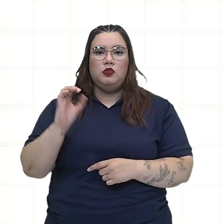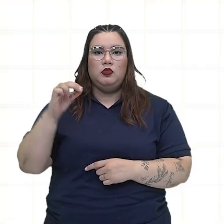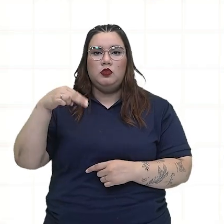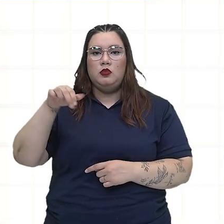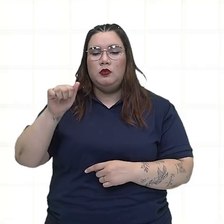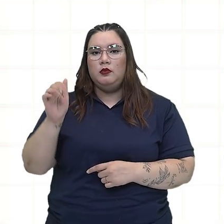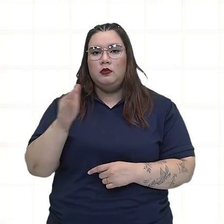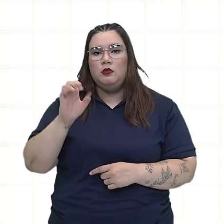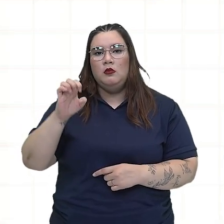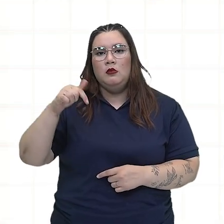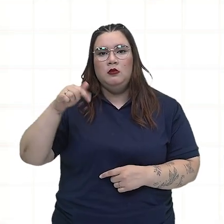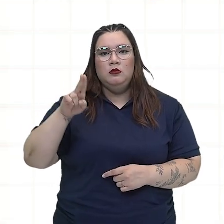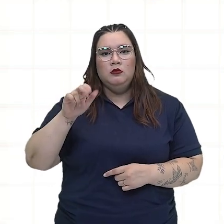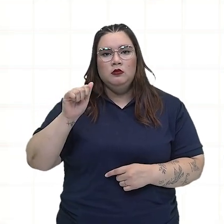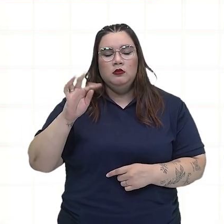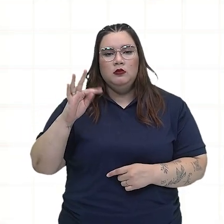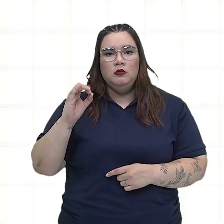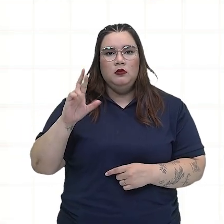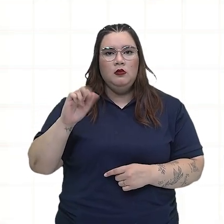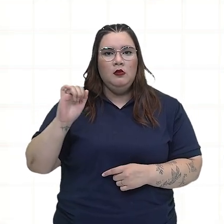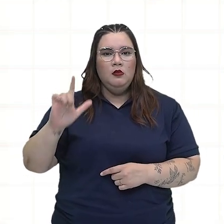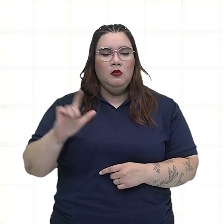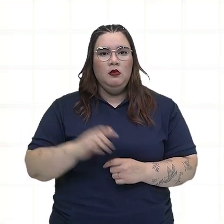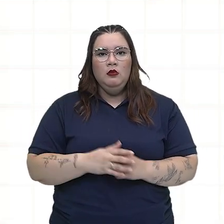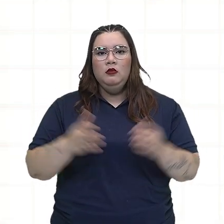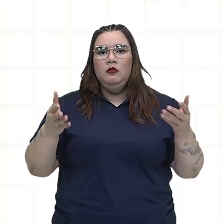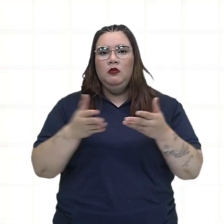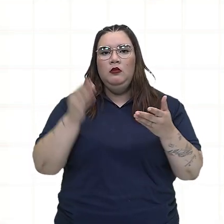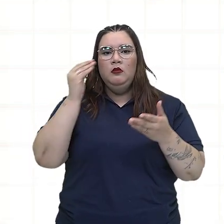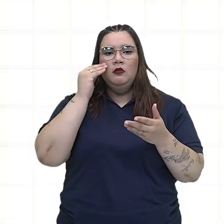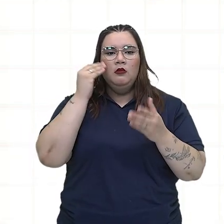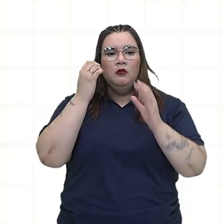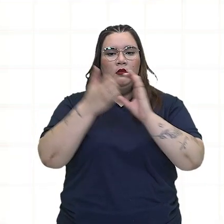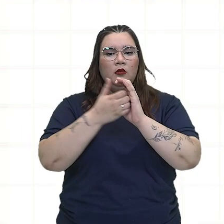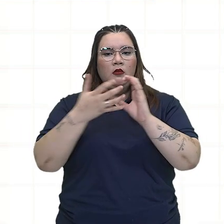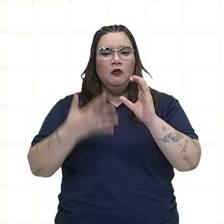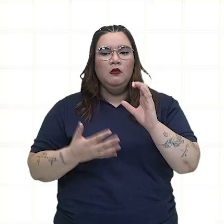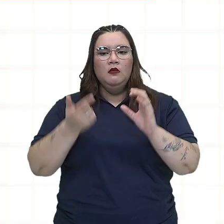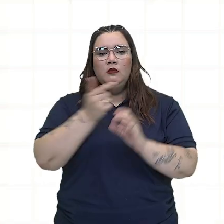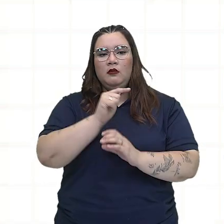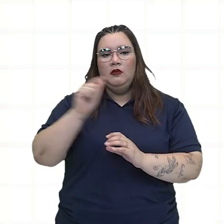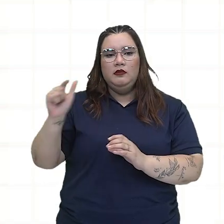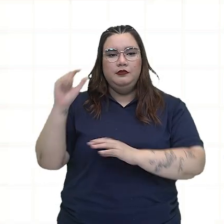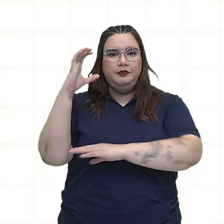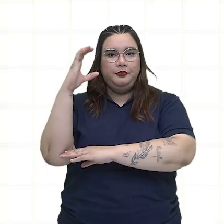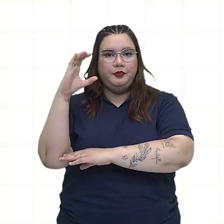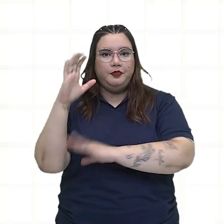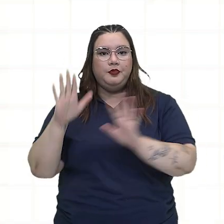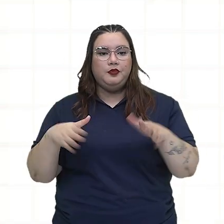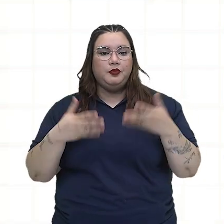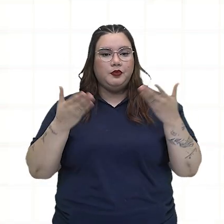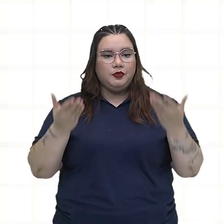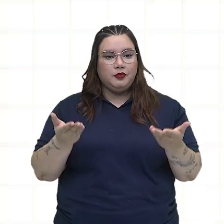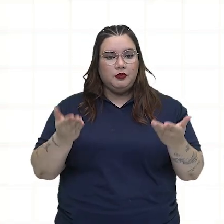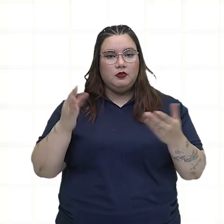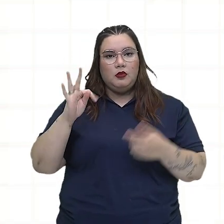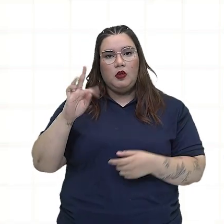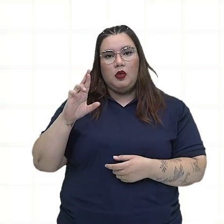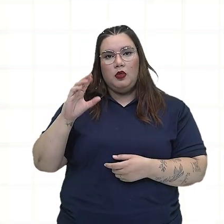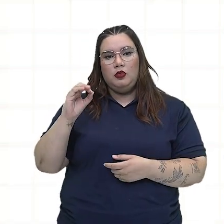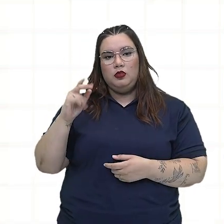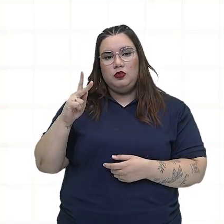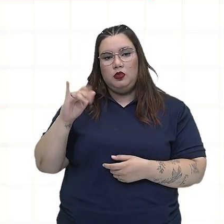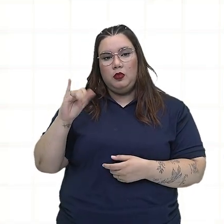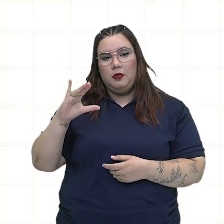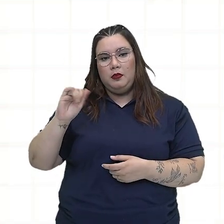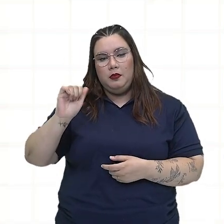zona equatorial. A seguir, nós vamos verificar as características do clima